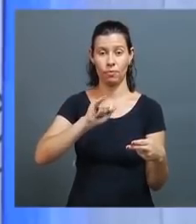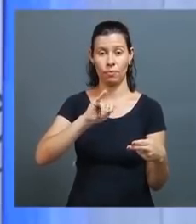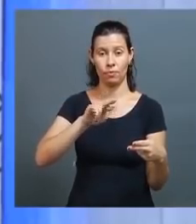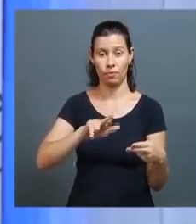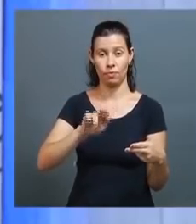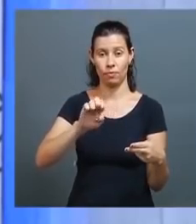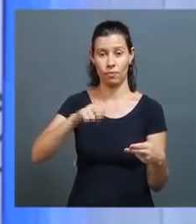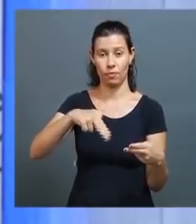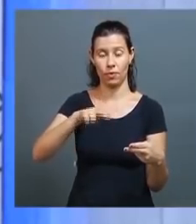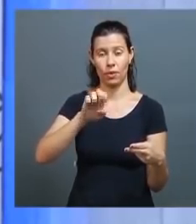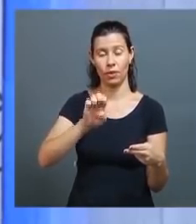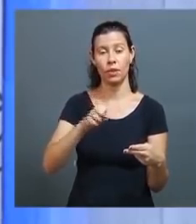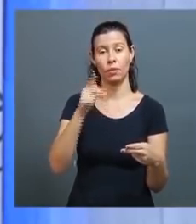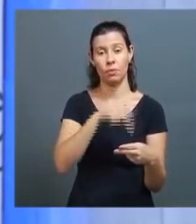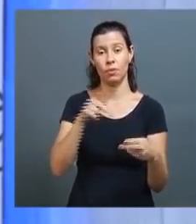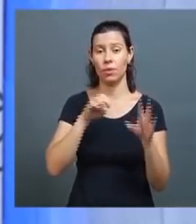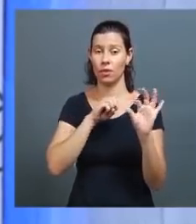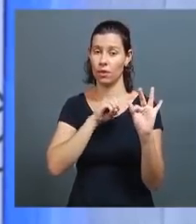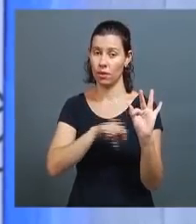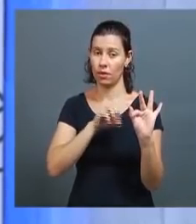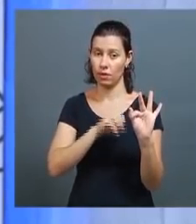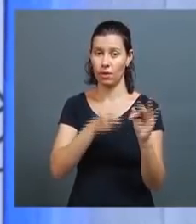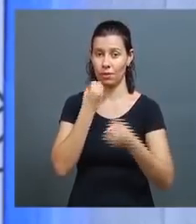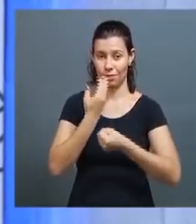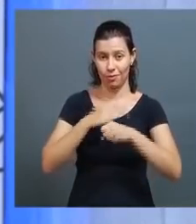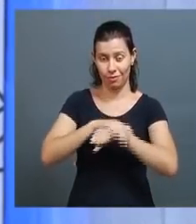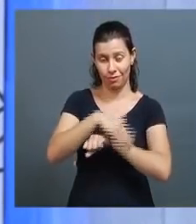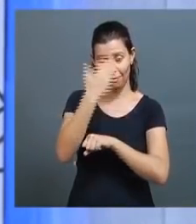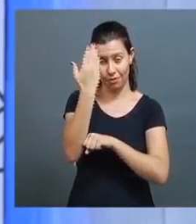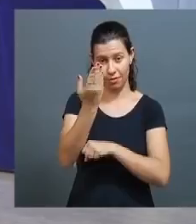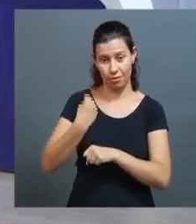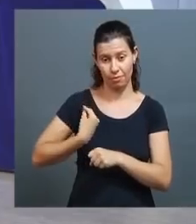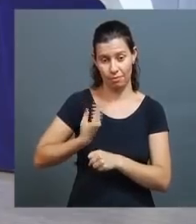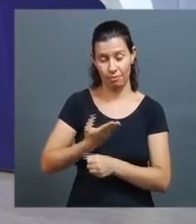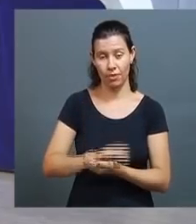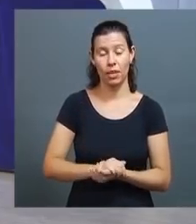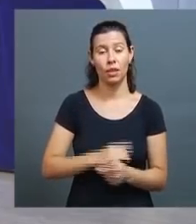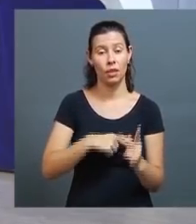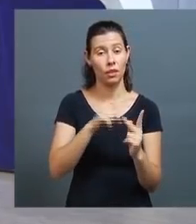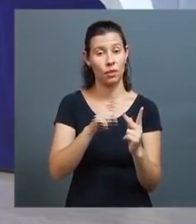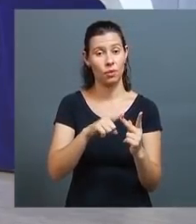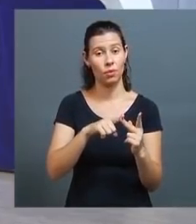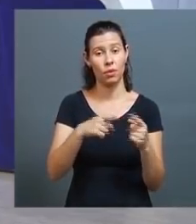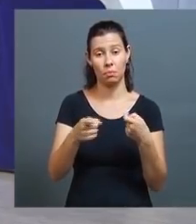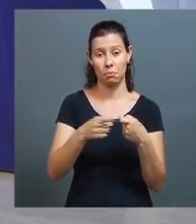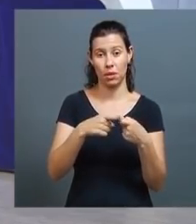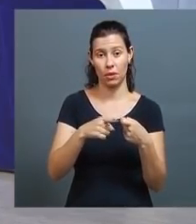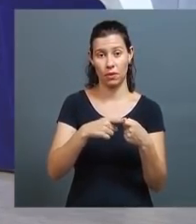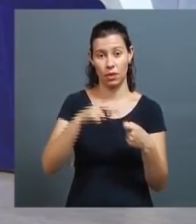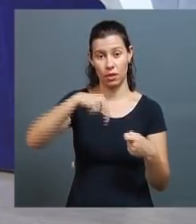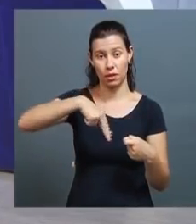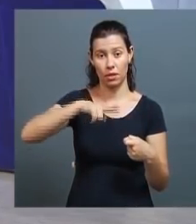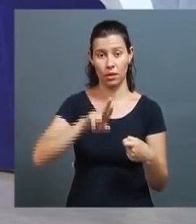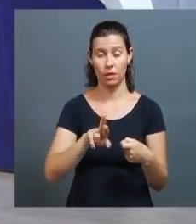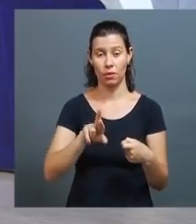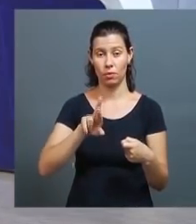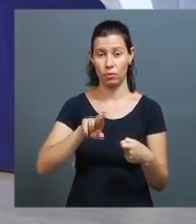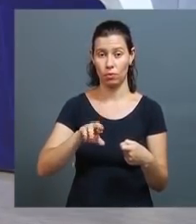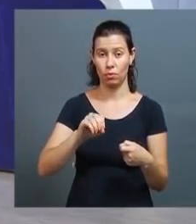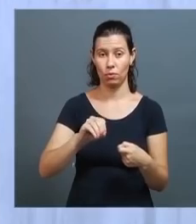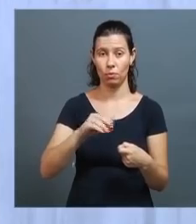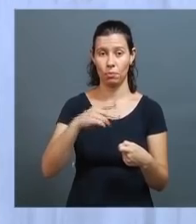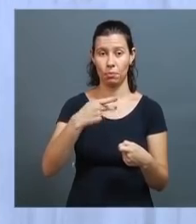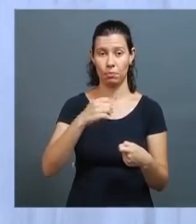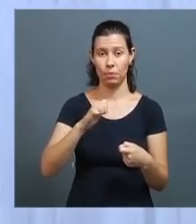de Educação da UFU. Boa noite, Maria Irene, obrigada pela presença. Eu que agradeço. Ao meu lado está a médica neuropediatra, a doutora Nívia Macedo.